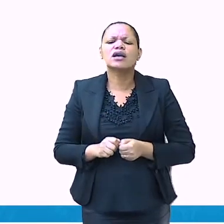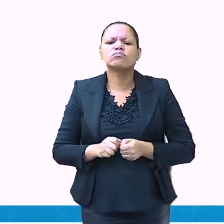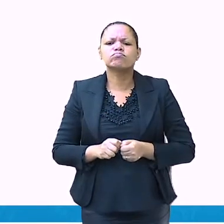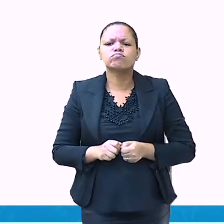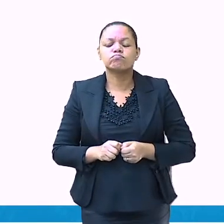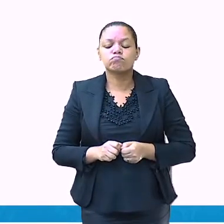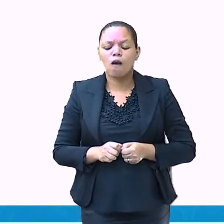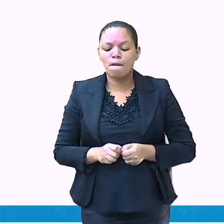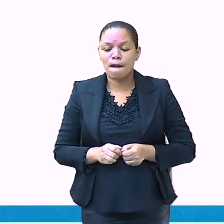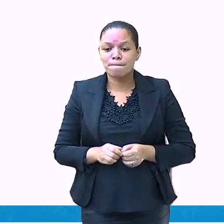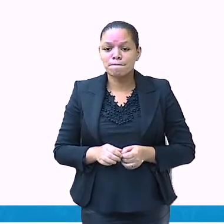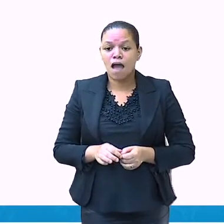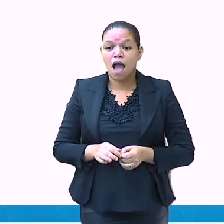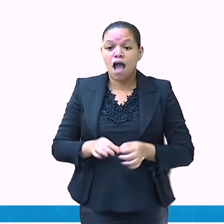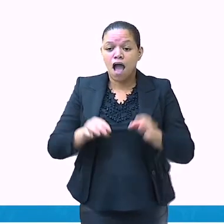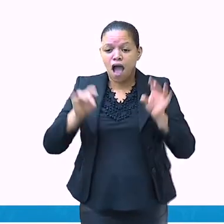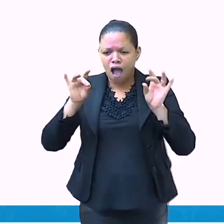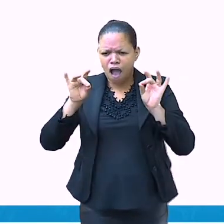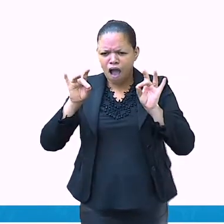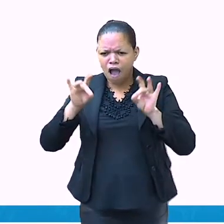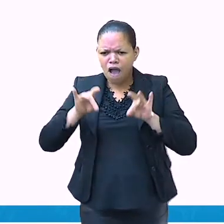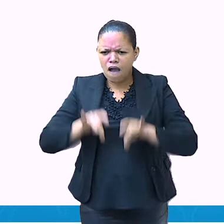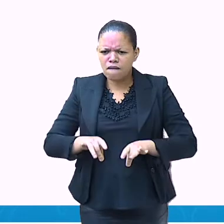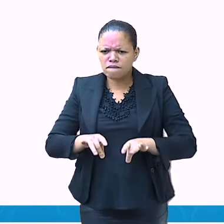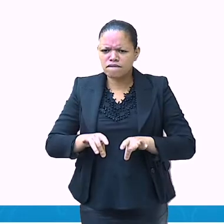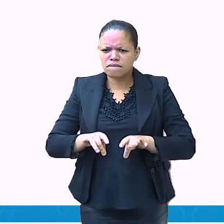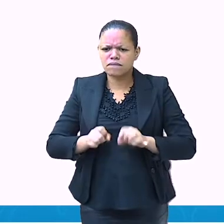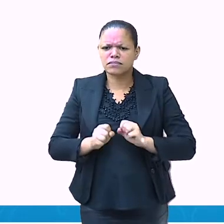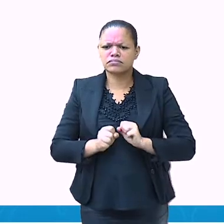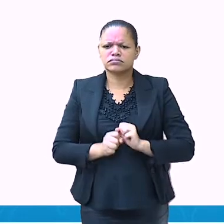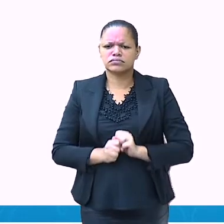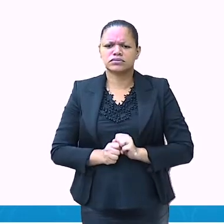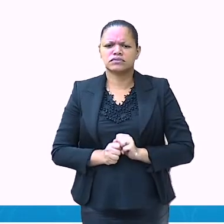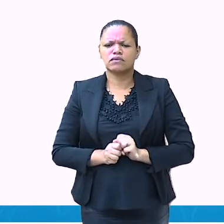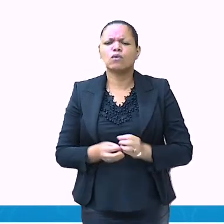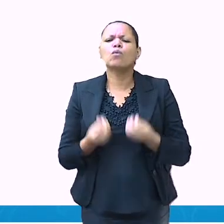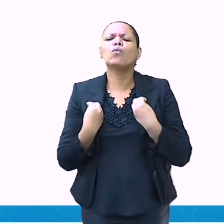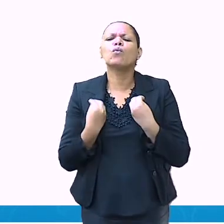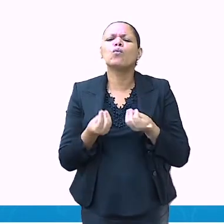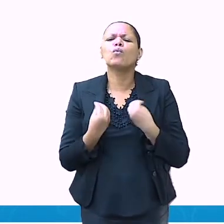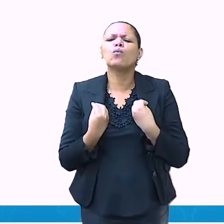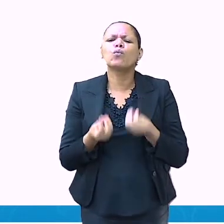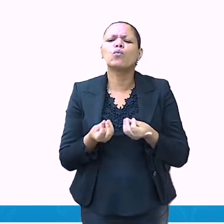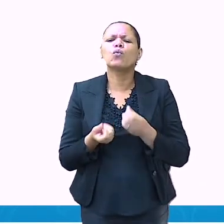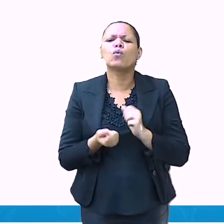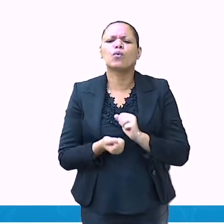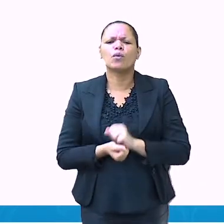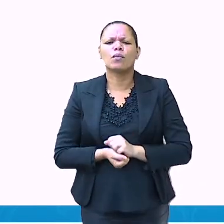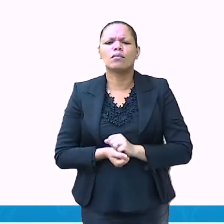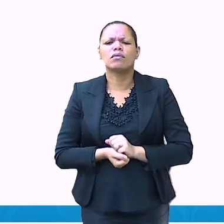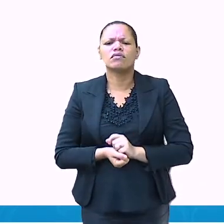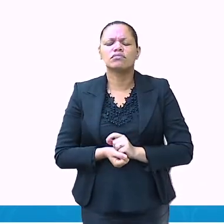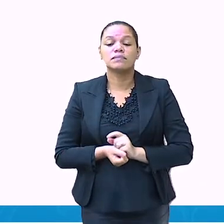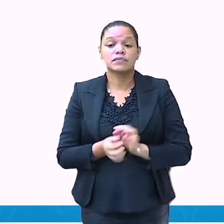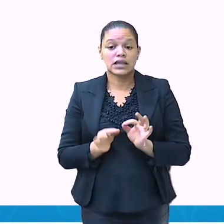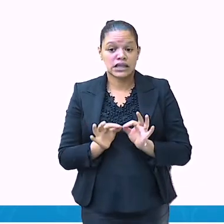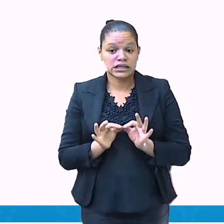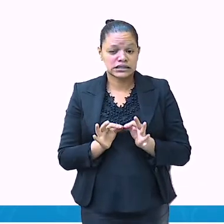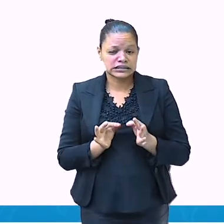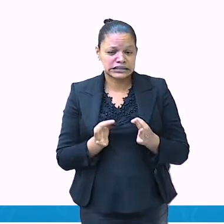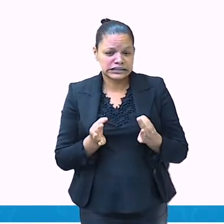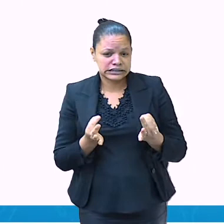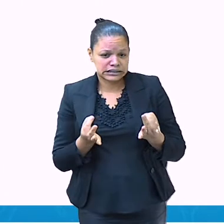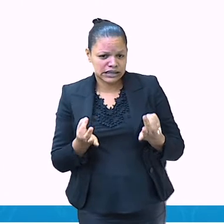I am, you are, ok? Então, vamos lá. O singular, observe aqui que nós temos aqui